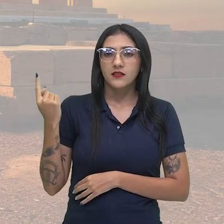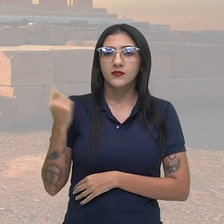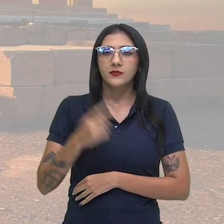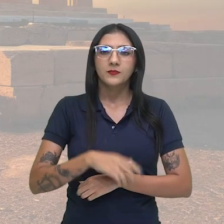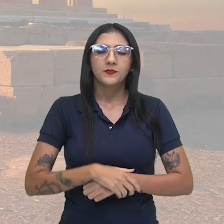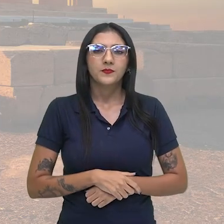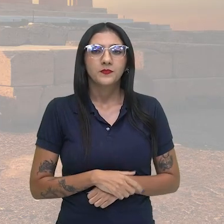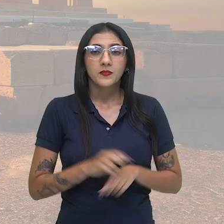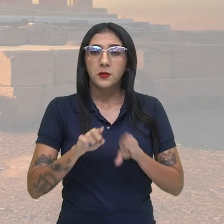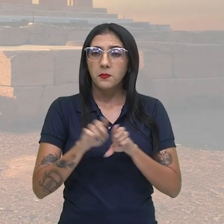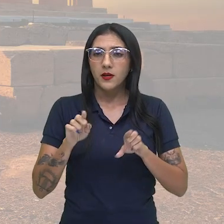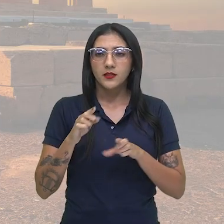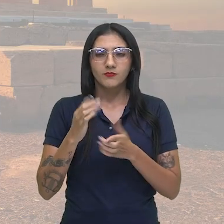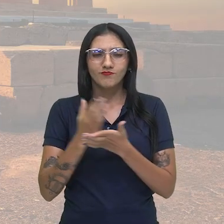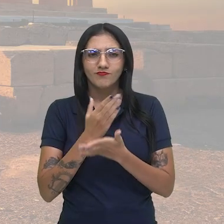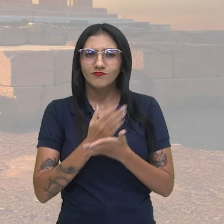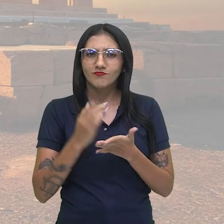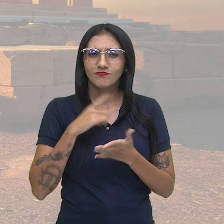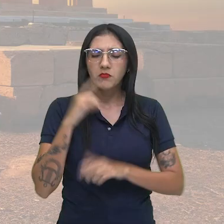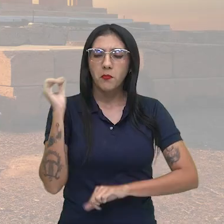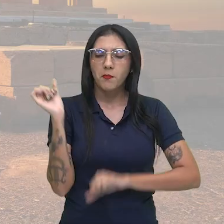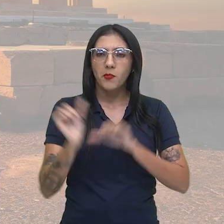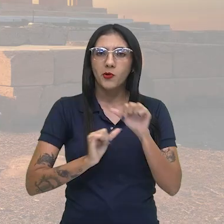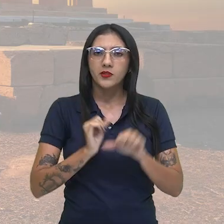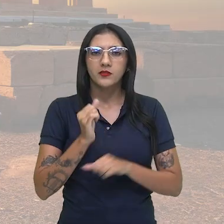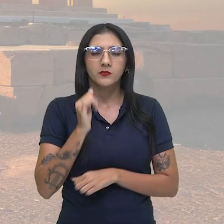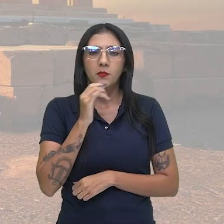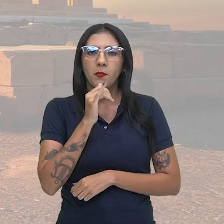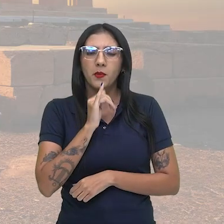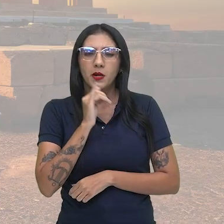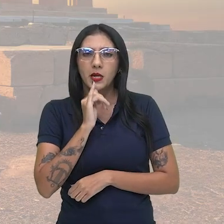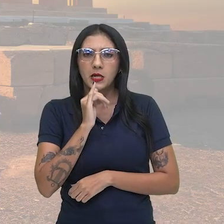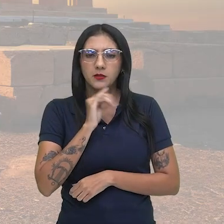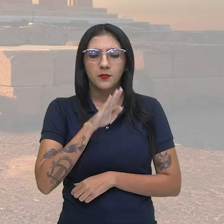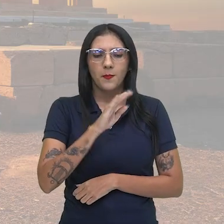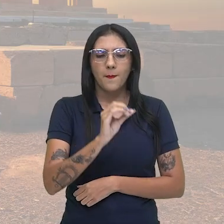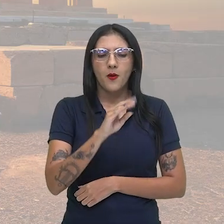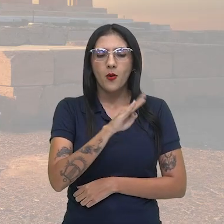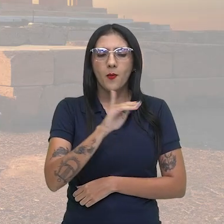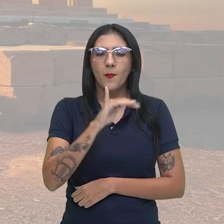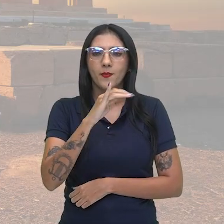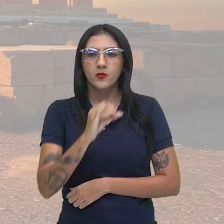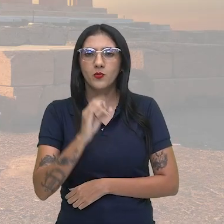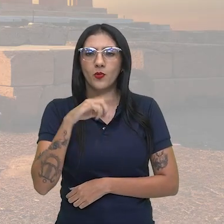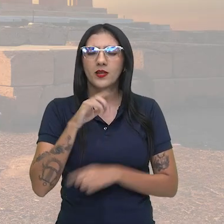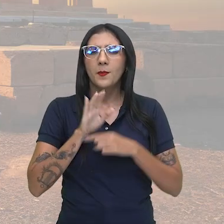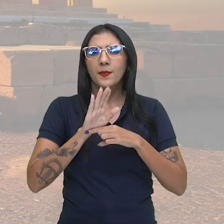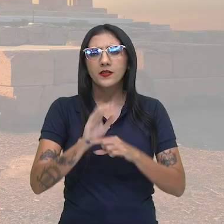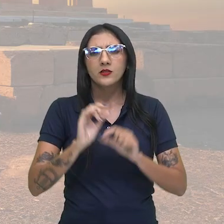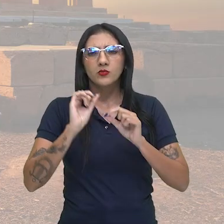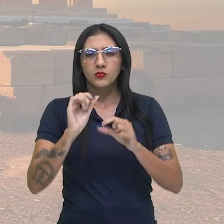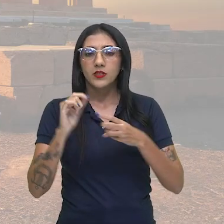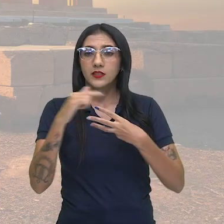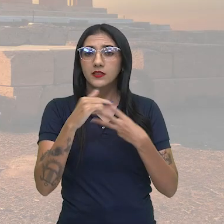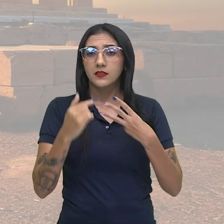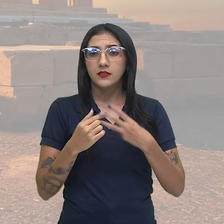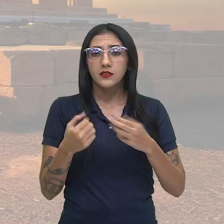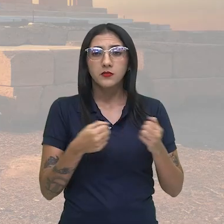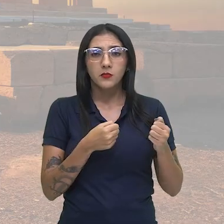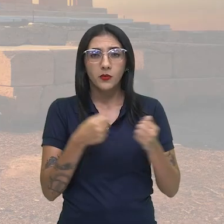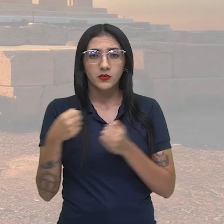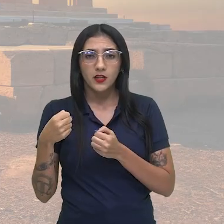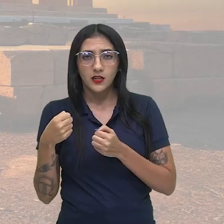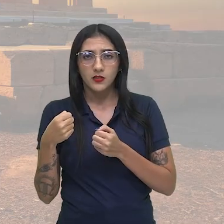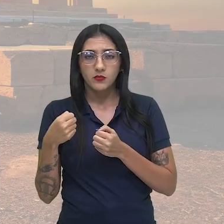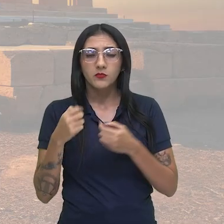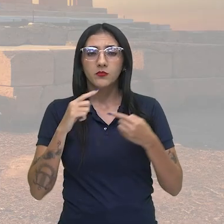que muitas coisas foram mudando. Por exemplo, Norberto Bobbio, ele traz para nós a ideia de 3 poderes, tá?